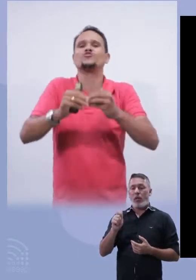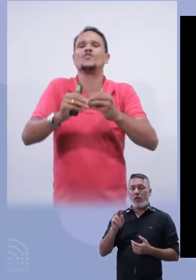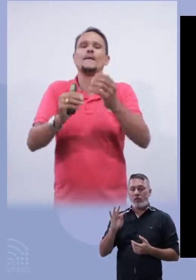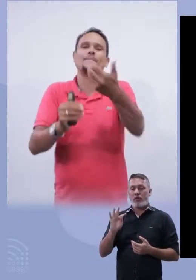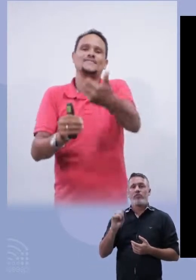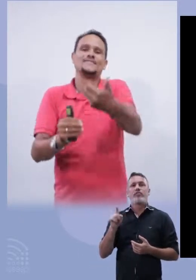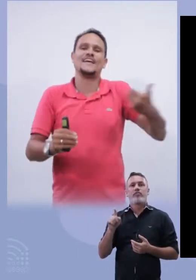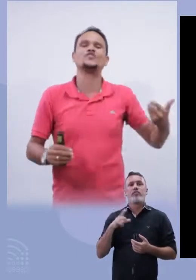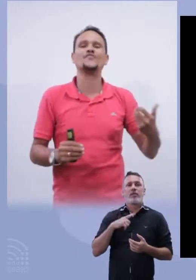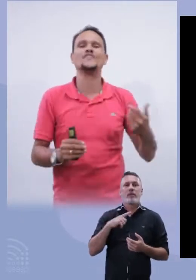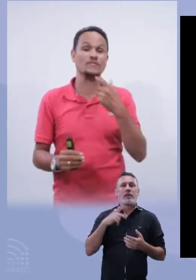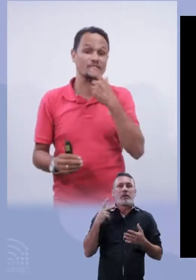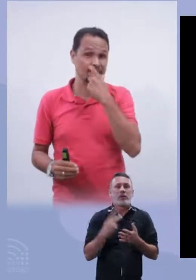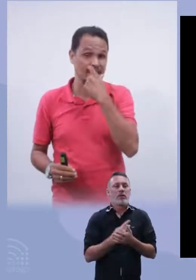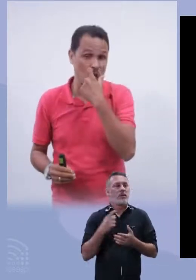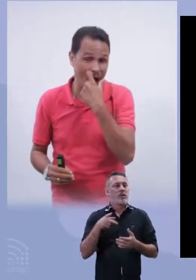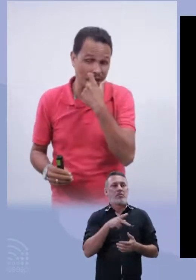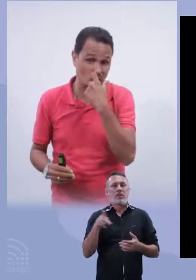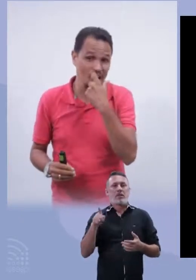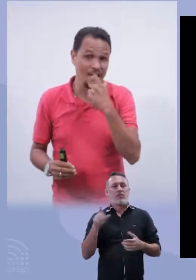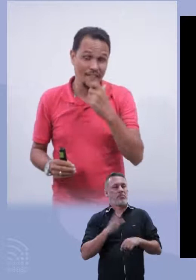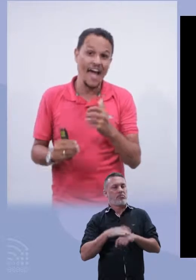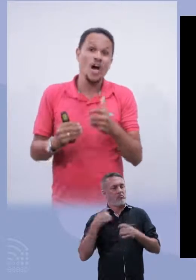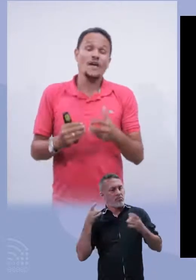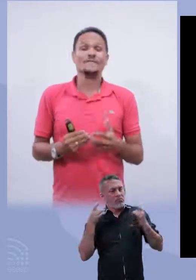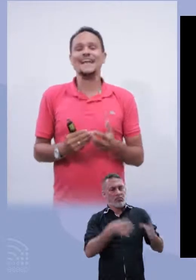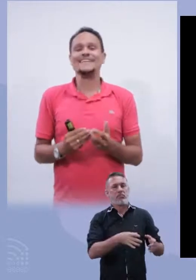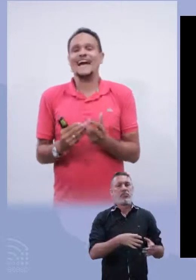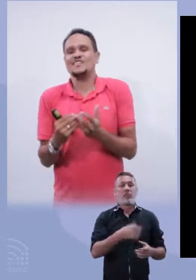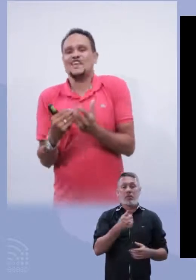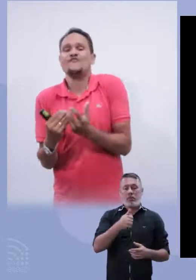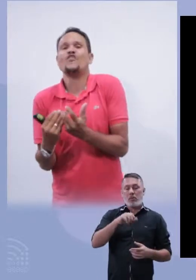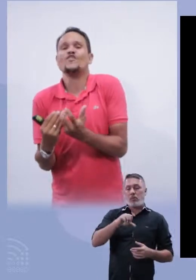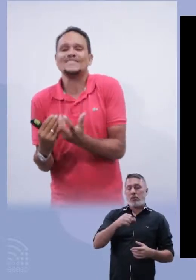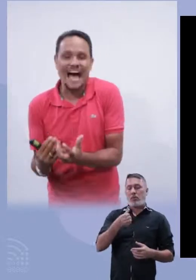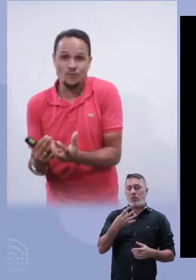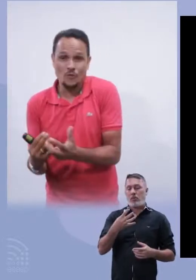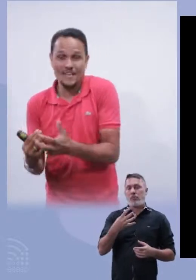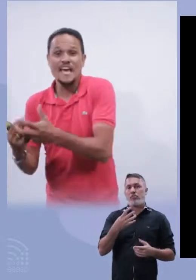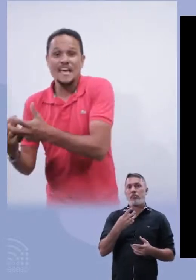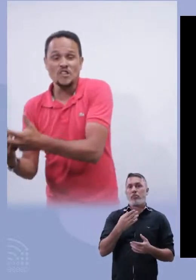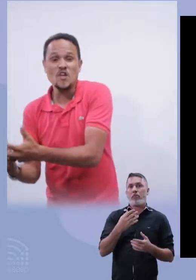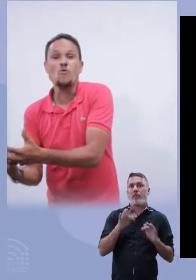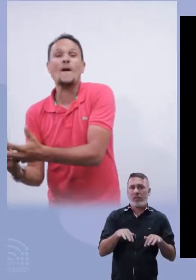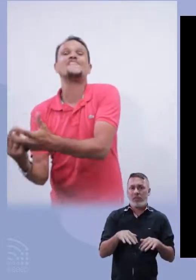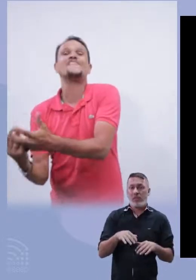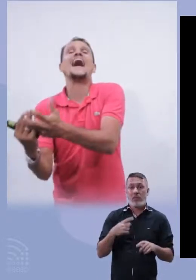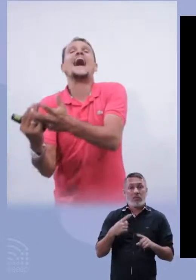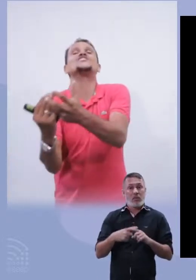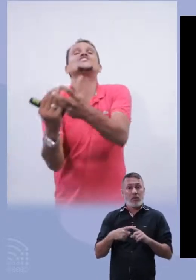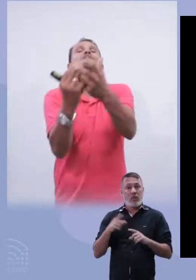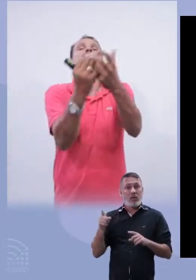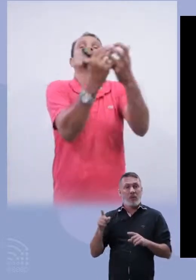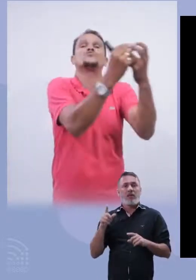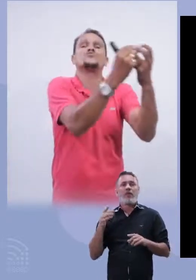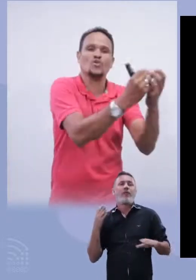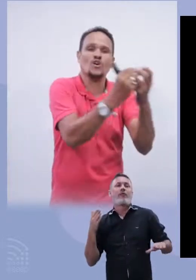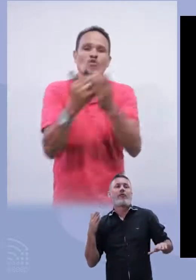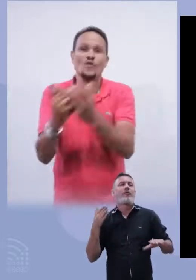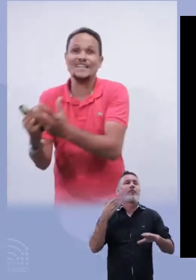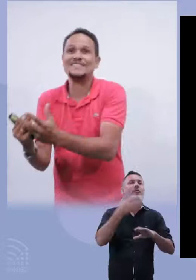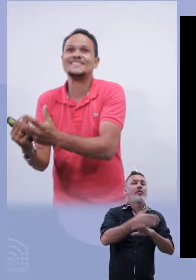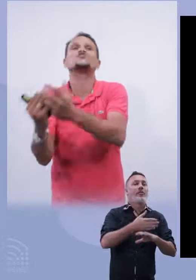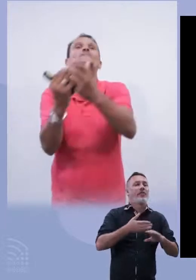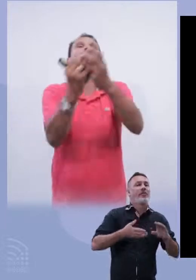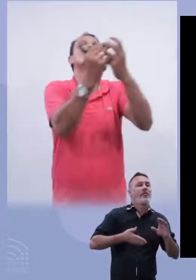forçado a abandonar a presidência no final de 64. Né? Na realidade, nem forçado, porque nenhuma viagem ao Rio Grande do